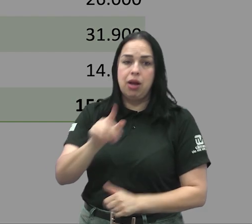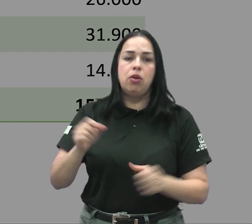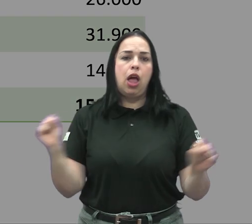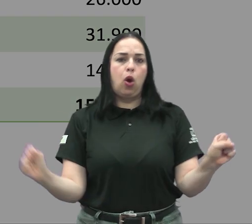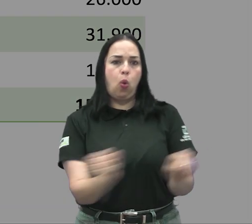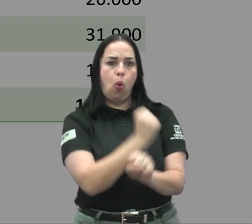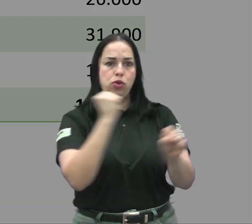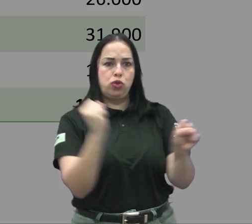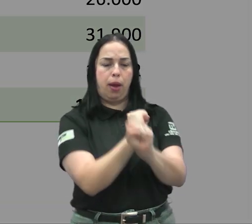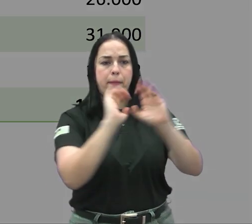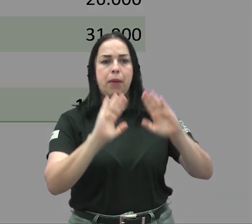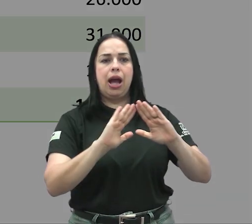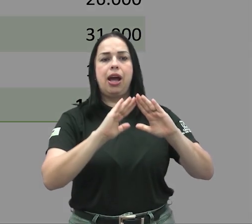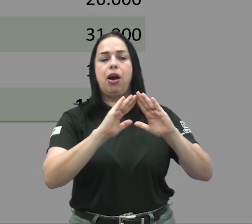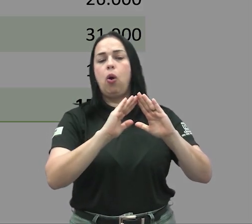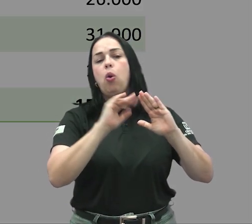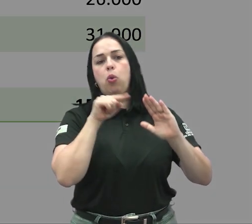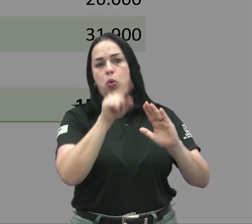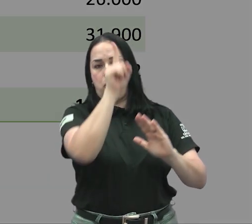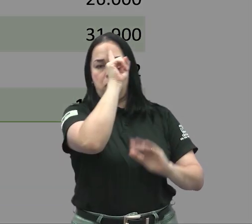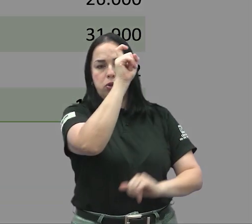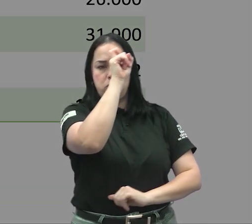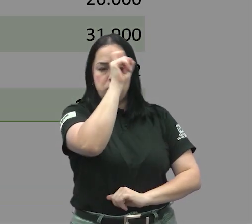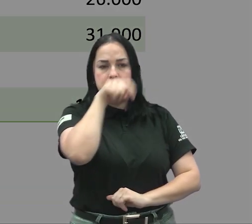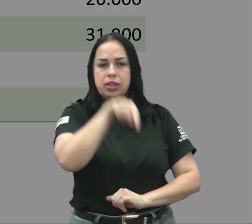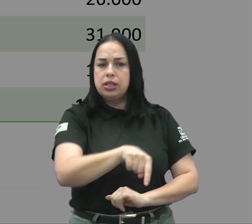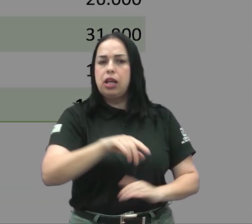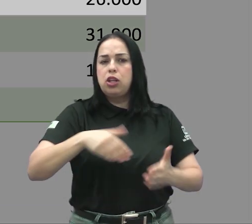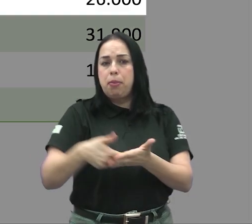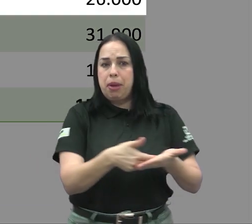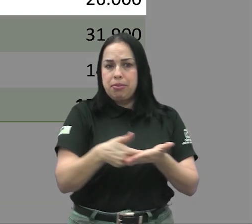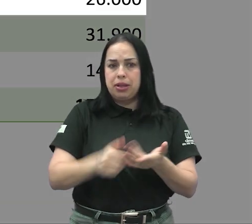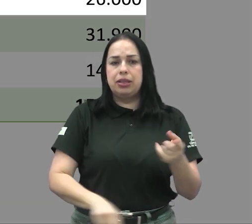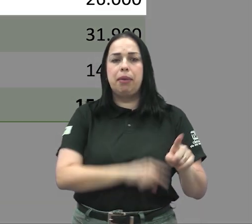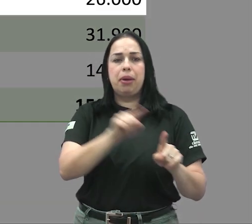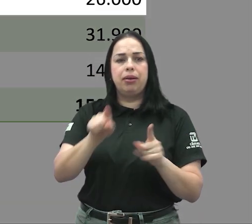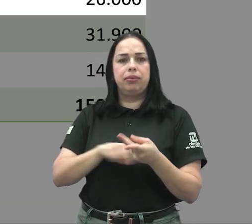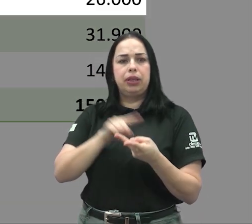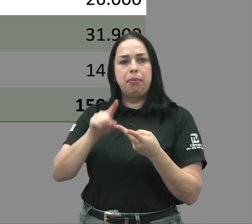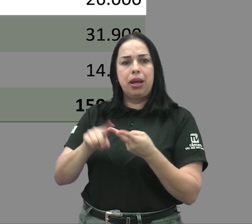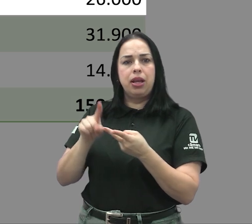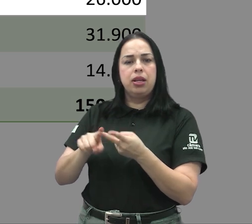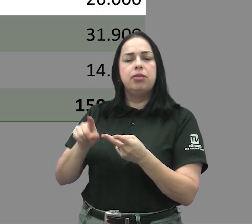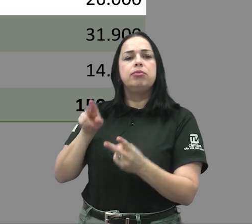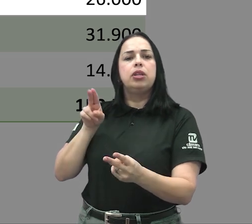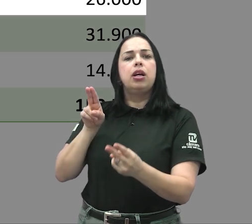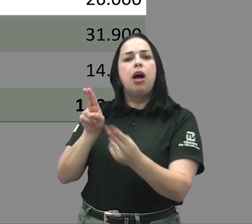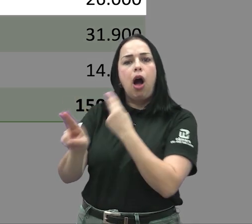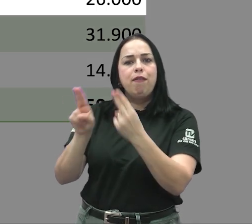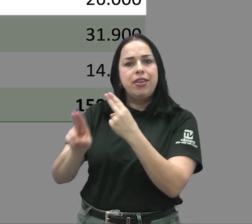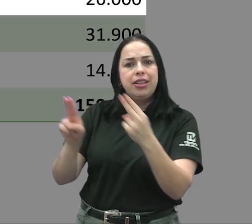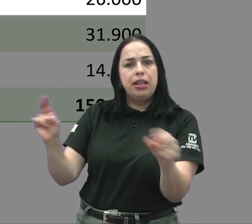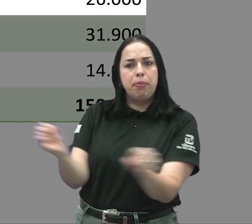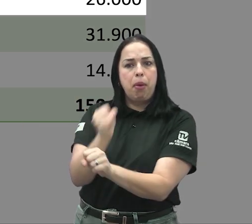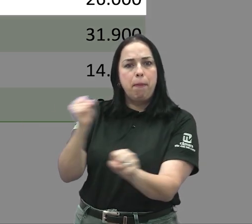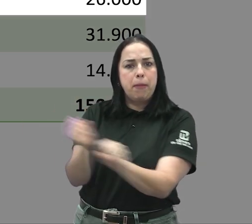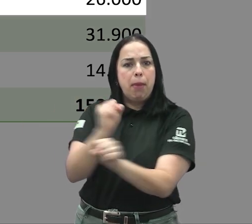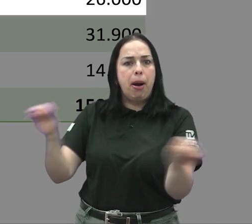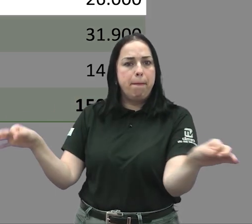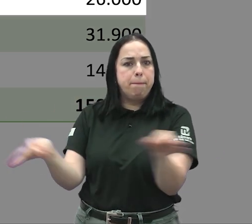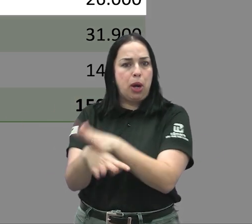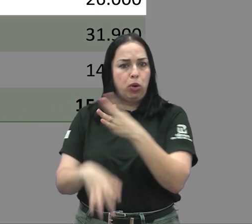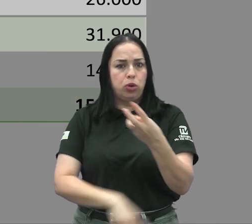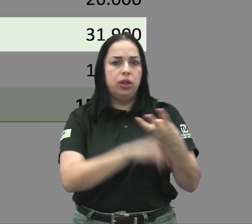previstos estão a construção da maternidade da Vila Industrial, a conclusão do complexo viário da Avenida